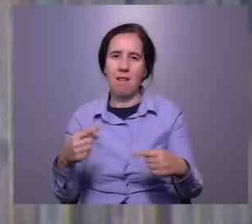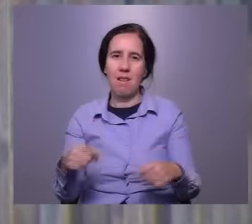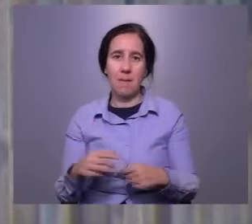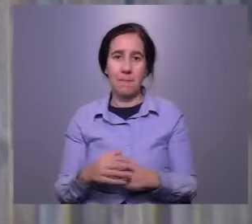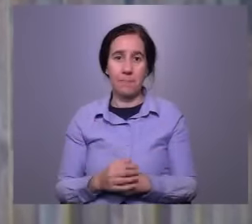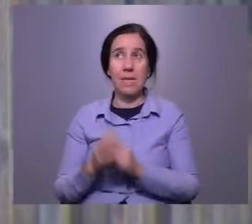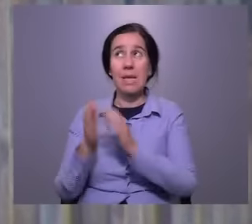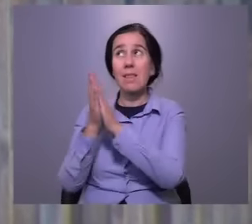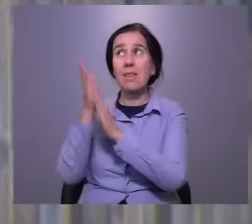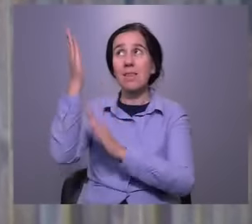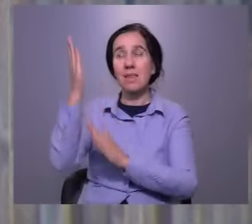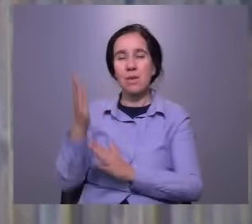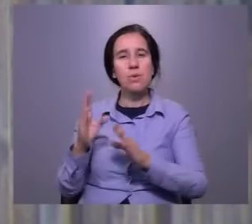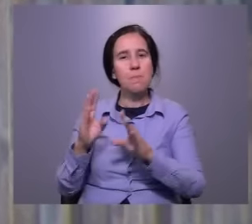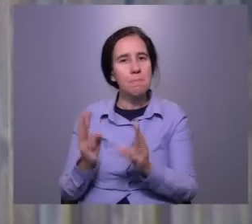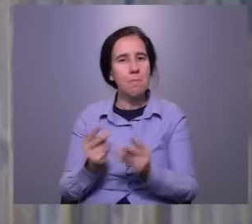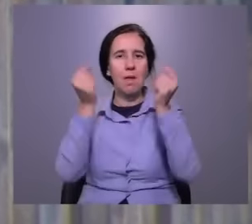nos empobrecem.